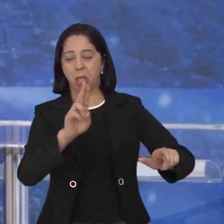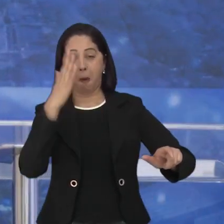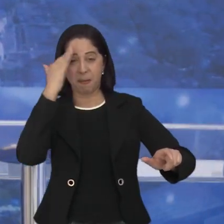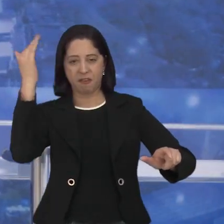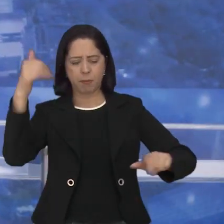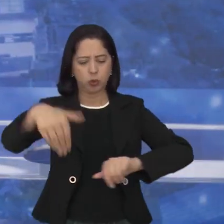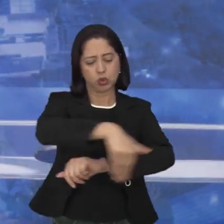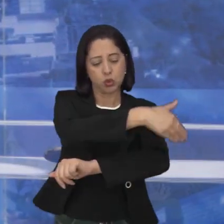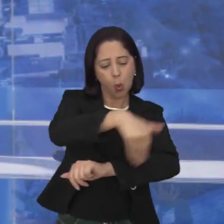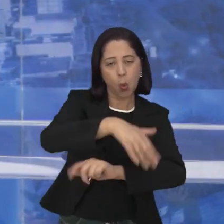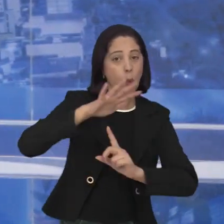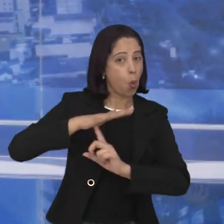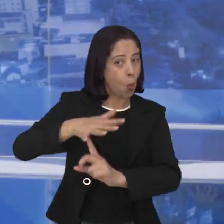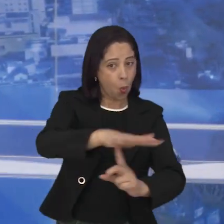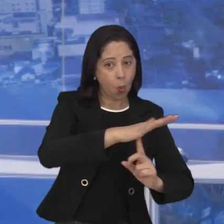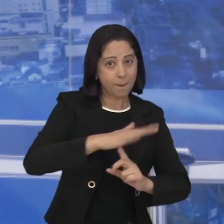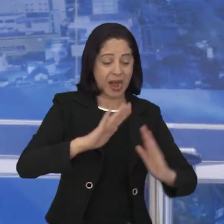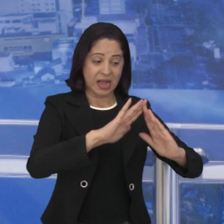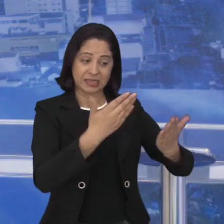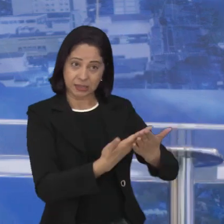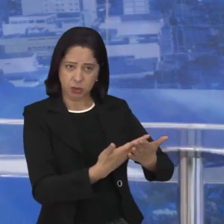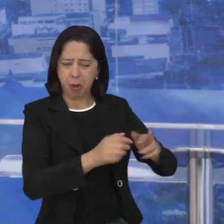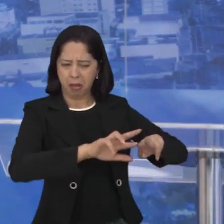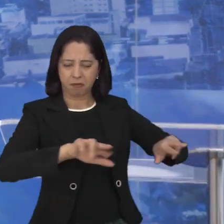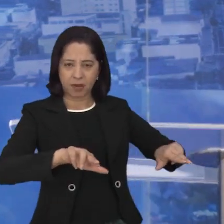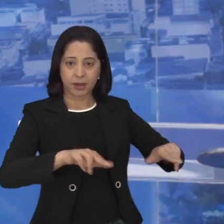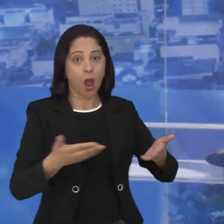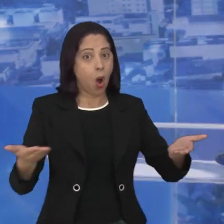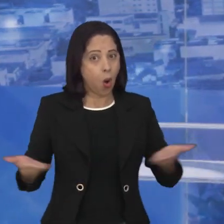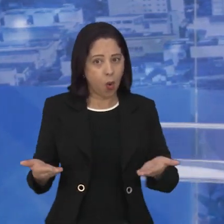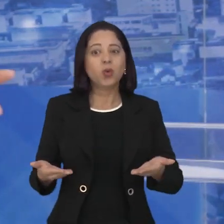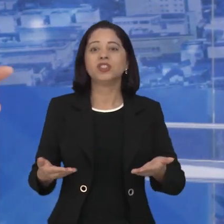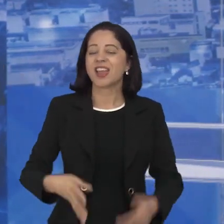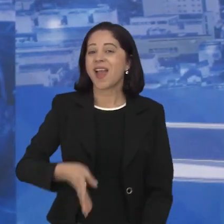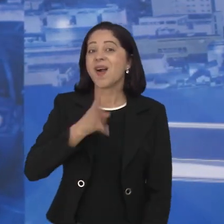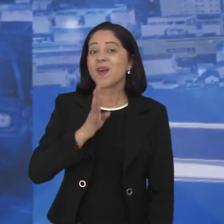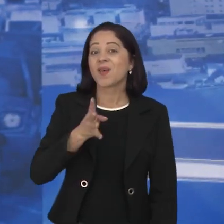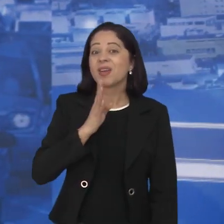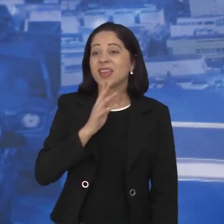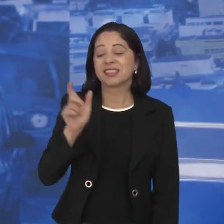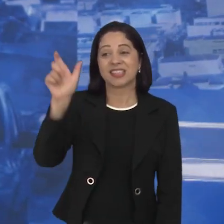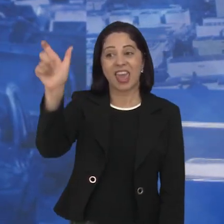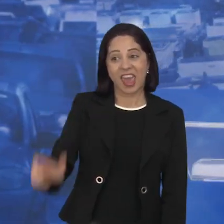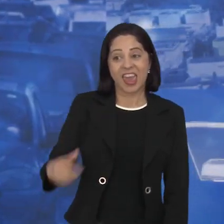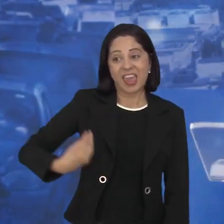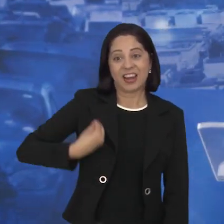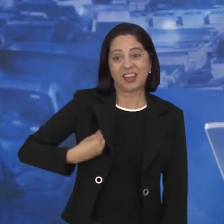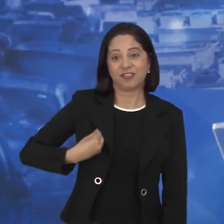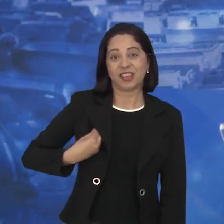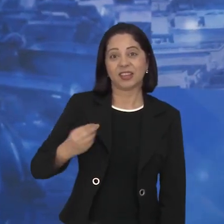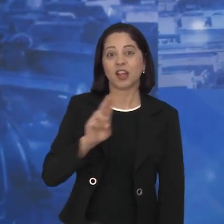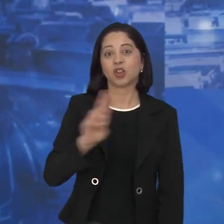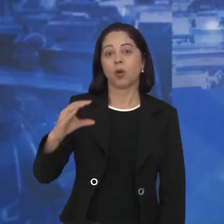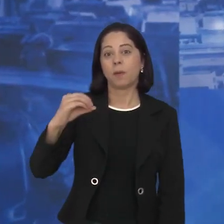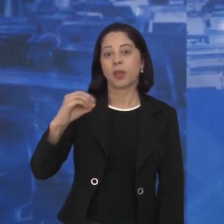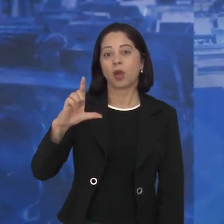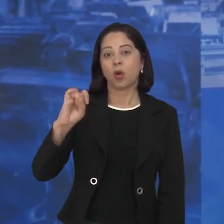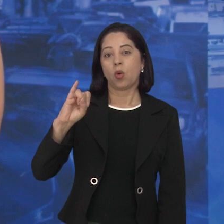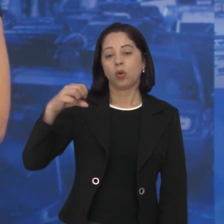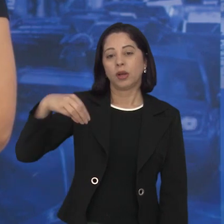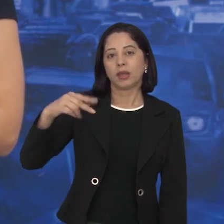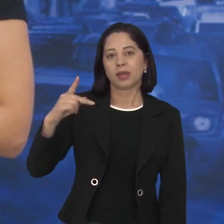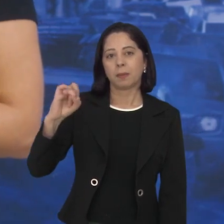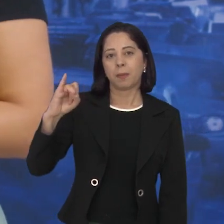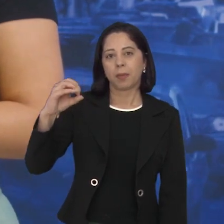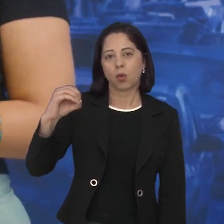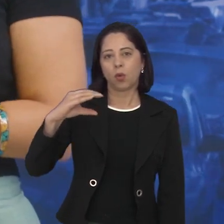tiveram seus nomes eternizados em ruas praças públicas e escolas aqui do município e hoje vamos conhecer um pouco